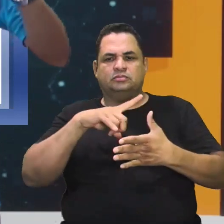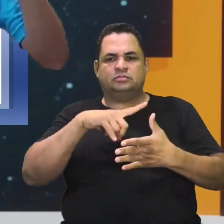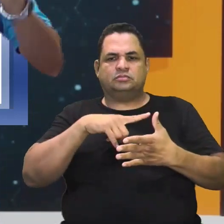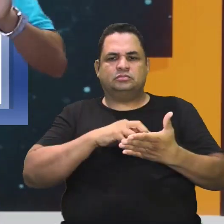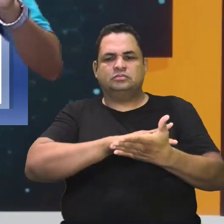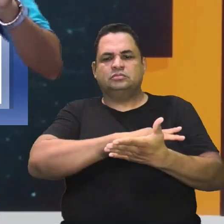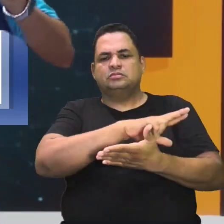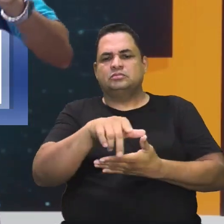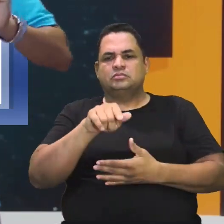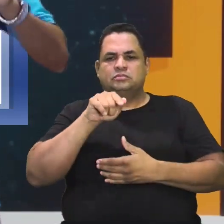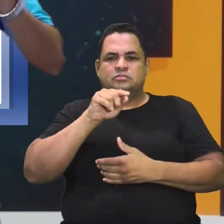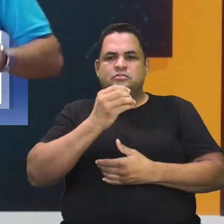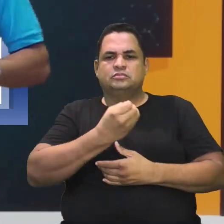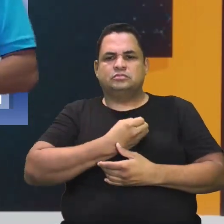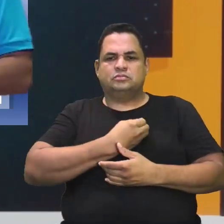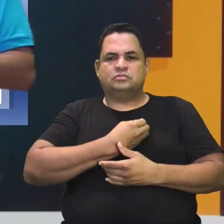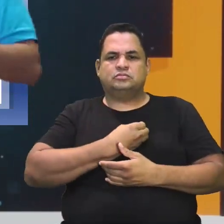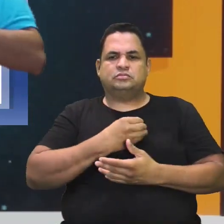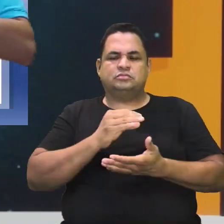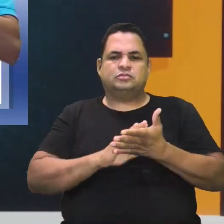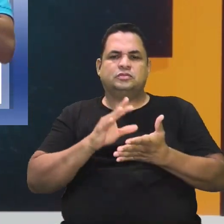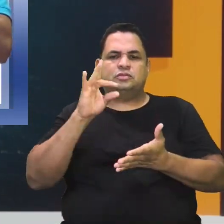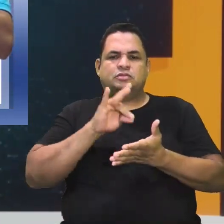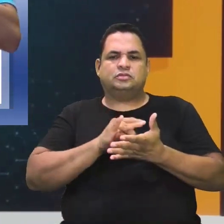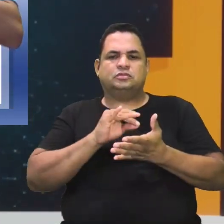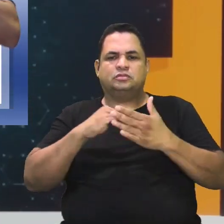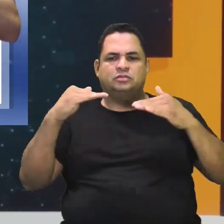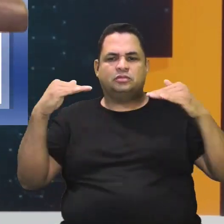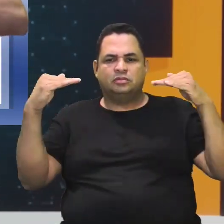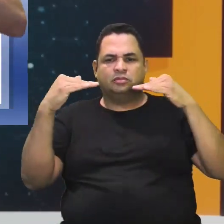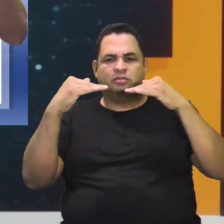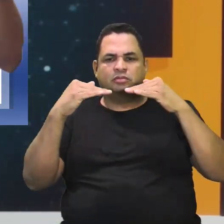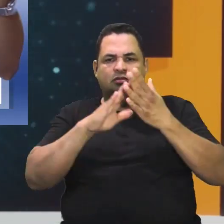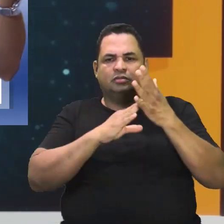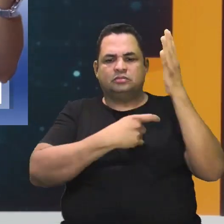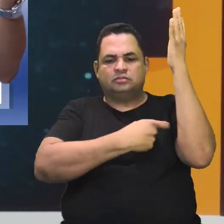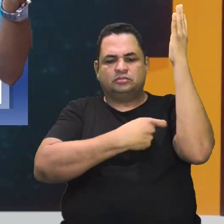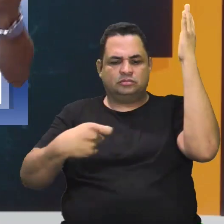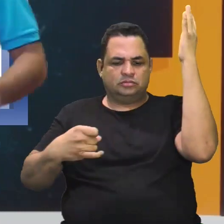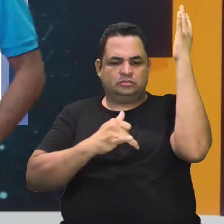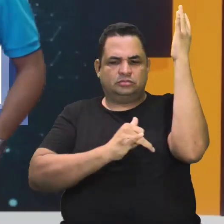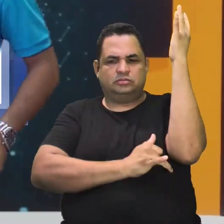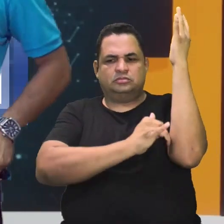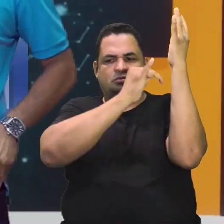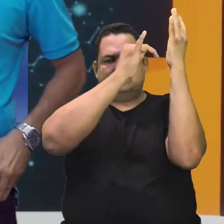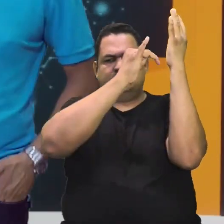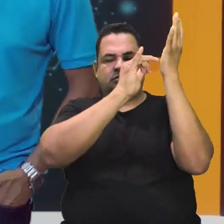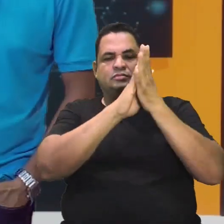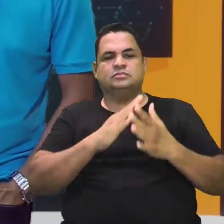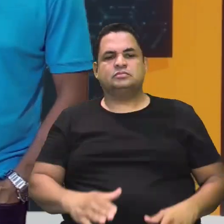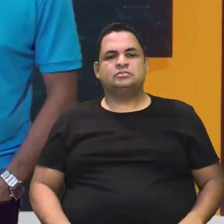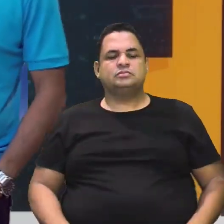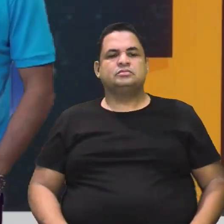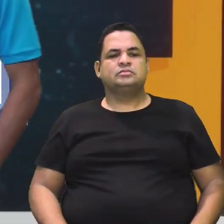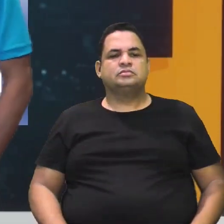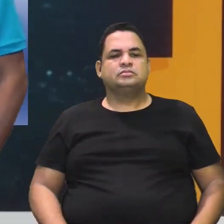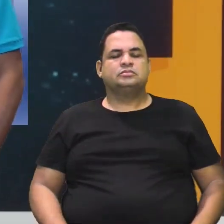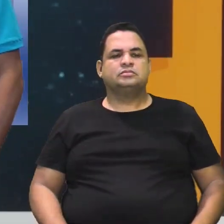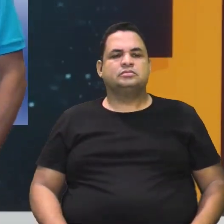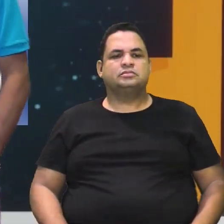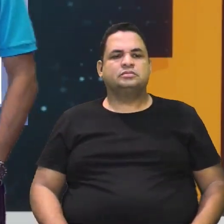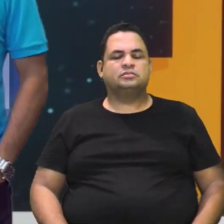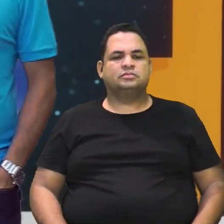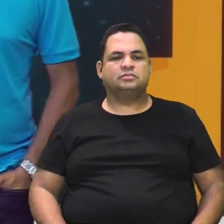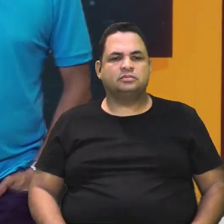ter infinitos números reais, alinhados na abscissa e na ordenada. E quando a gente fala posição relativa